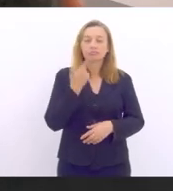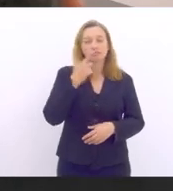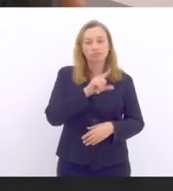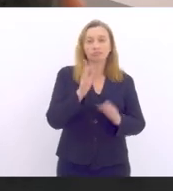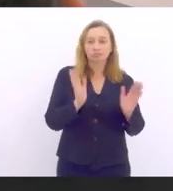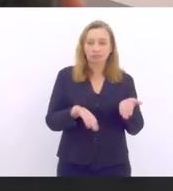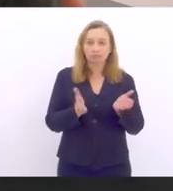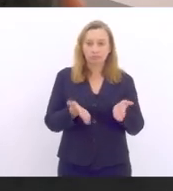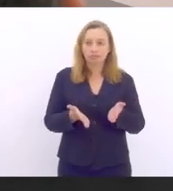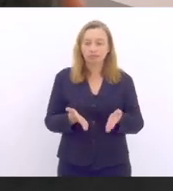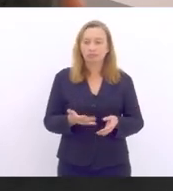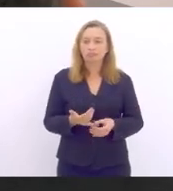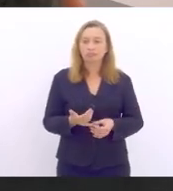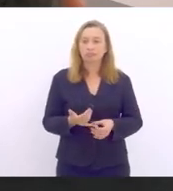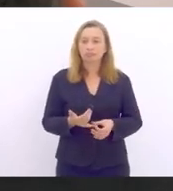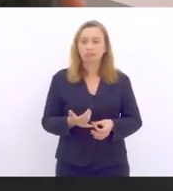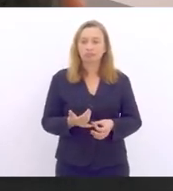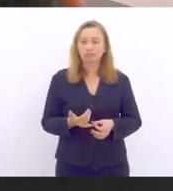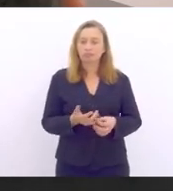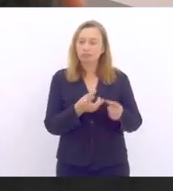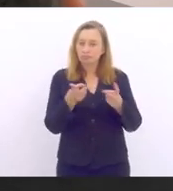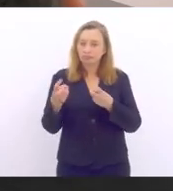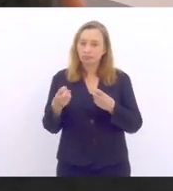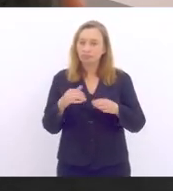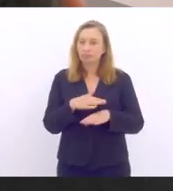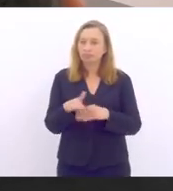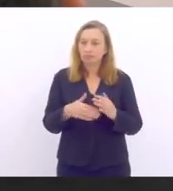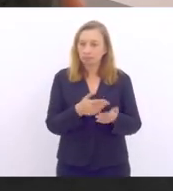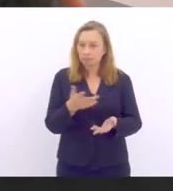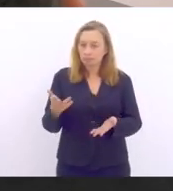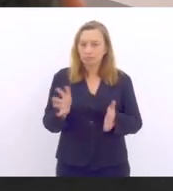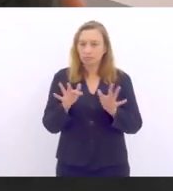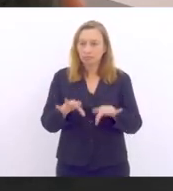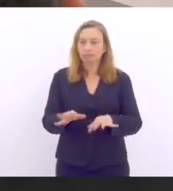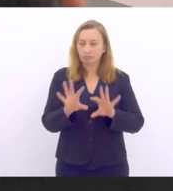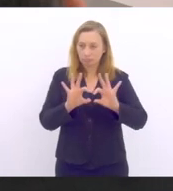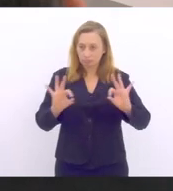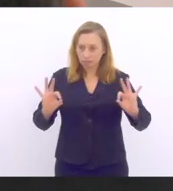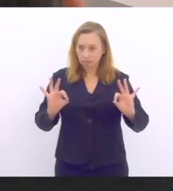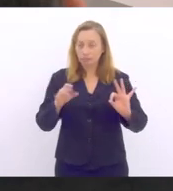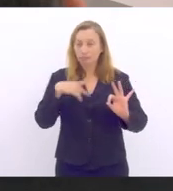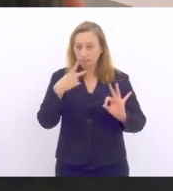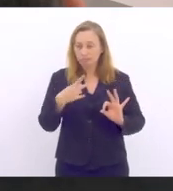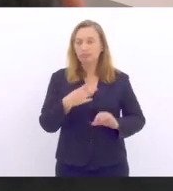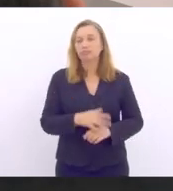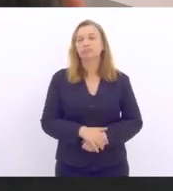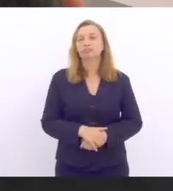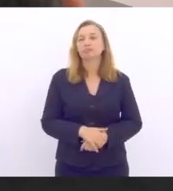hoje, ouvindo os participantes, e finalizo a minha frase, a minha fala,